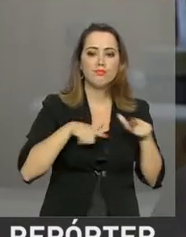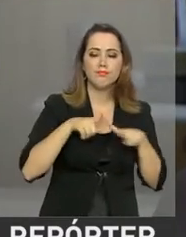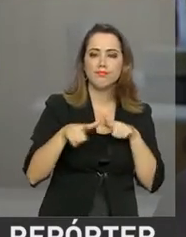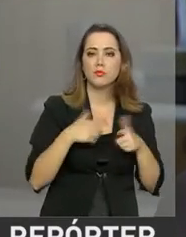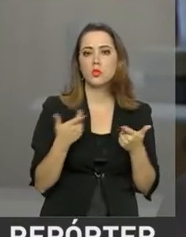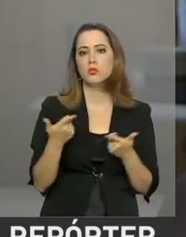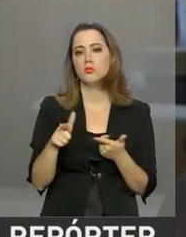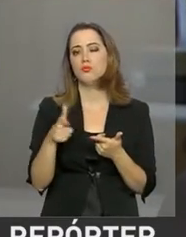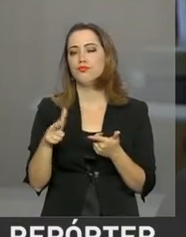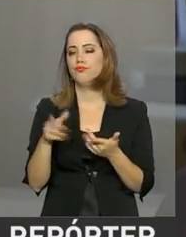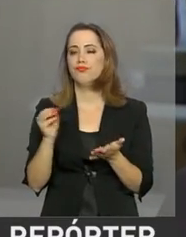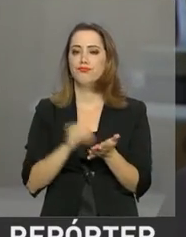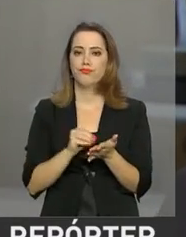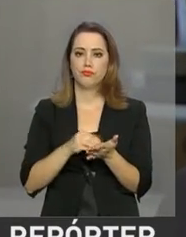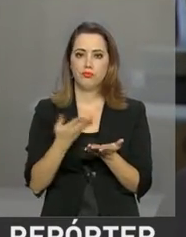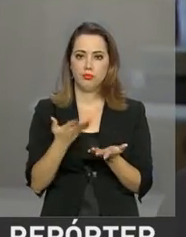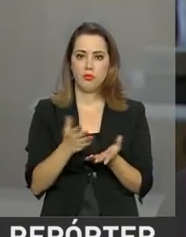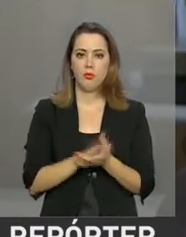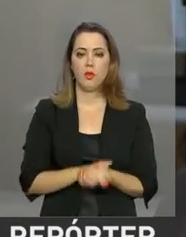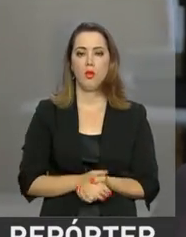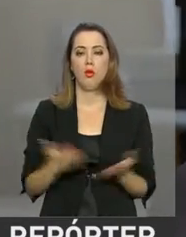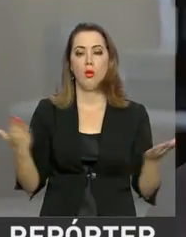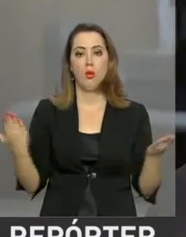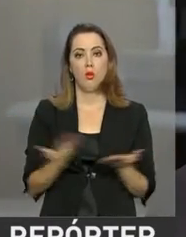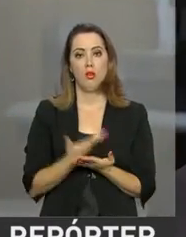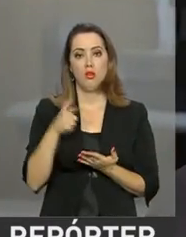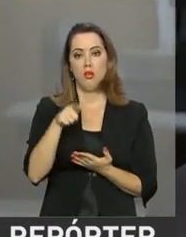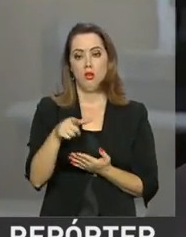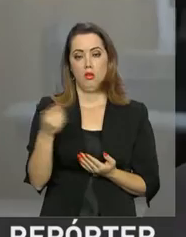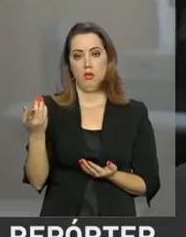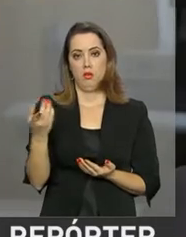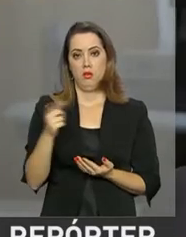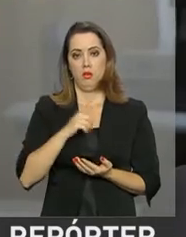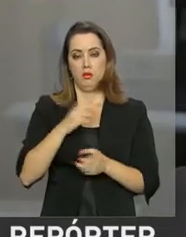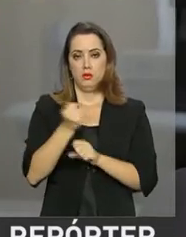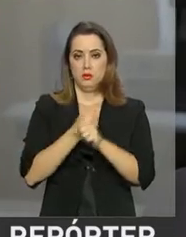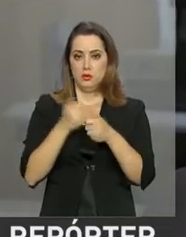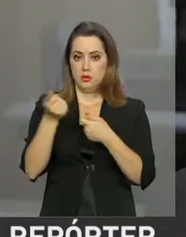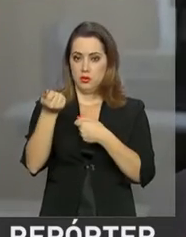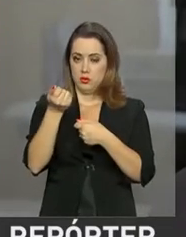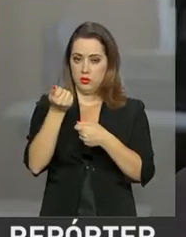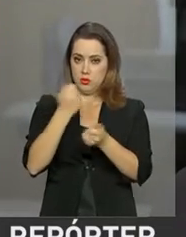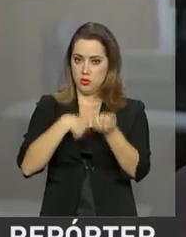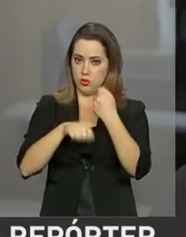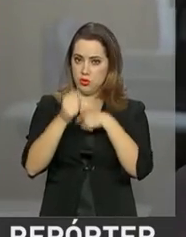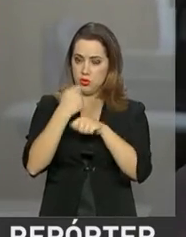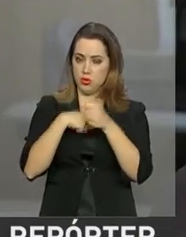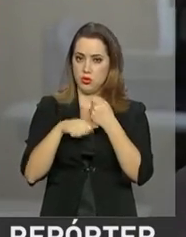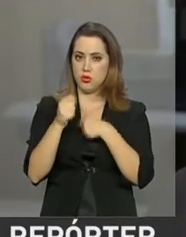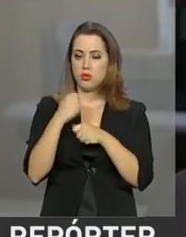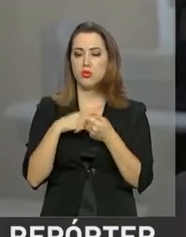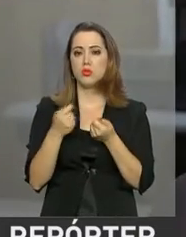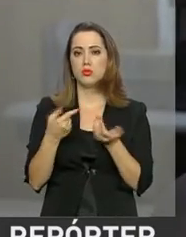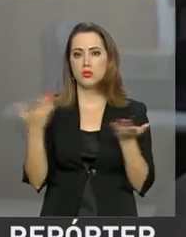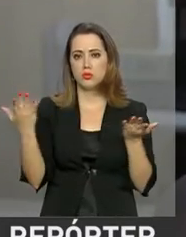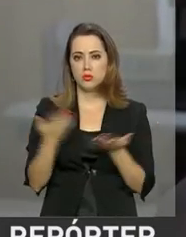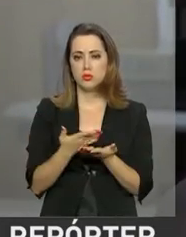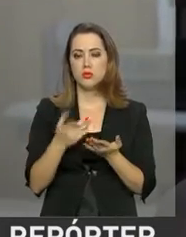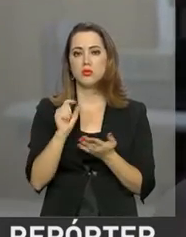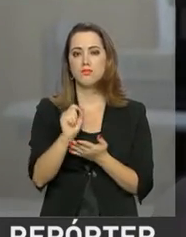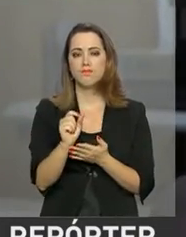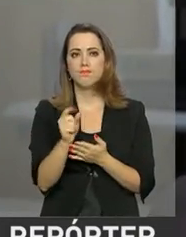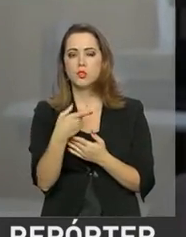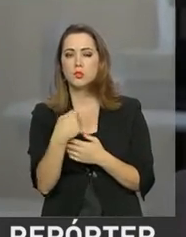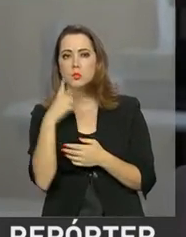e não encontro hoje a economia apesar da conjuntura de expectativa positiva